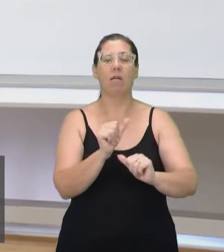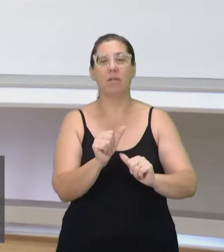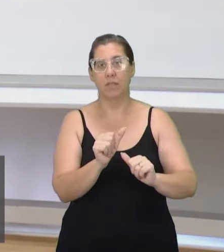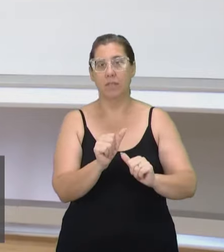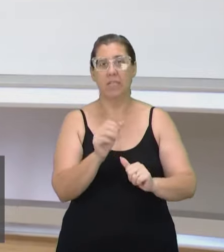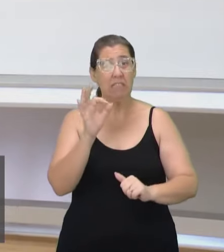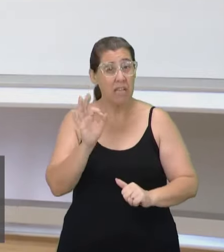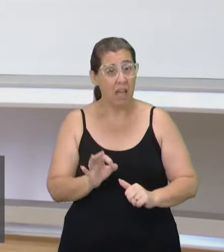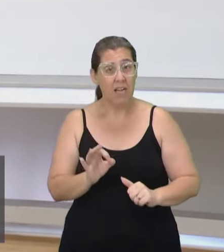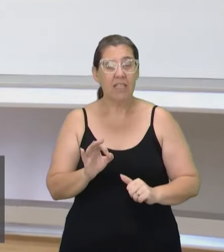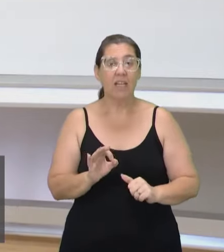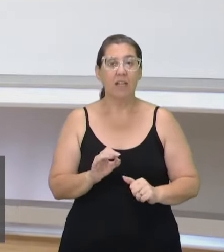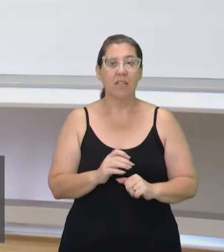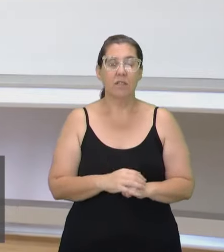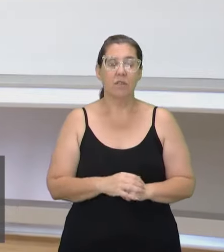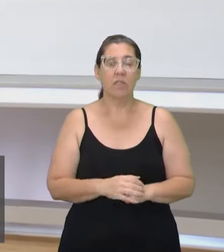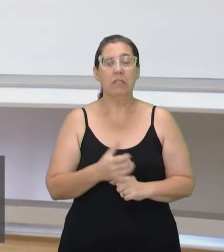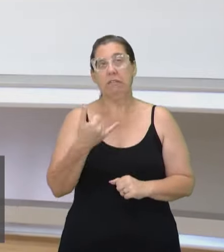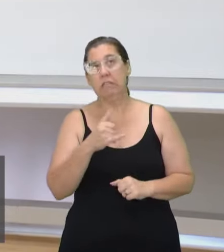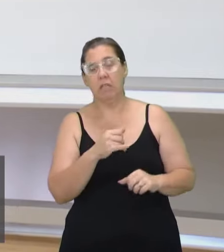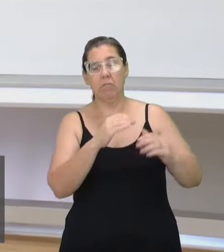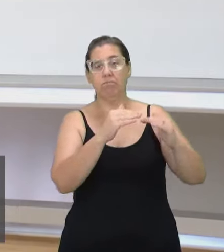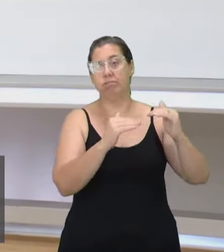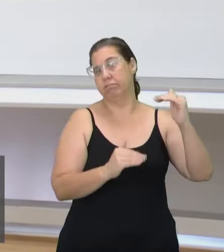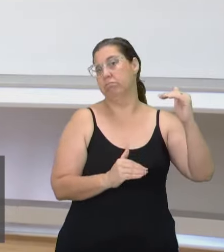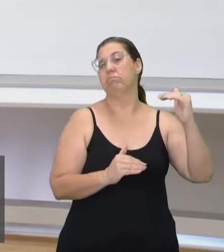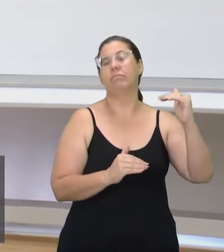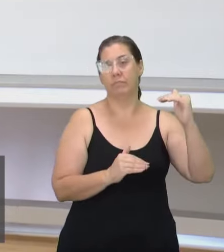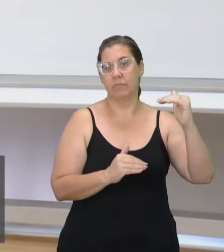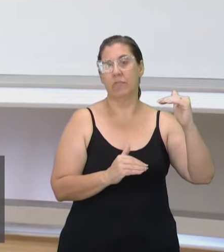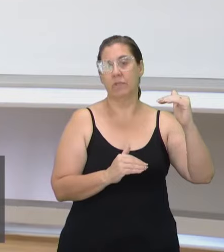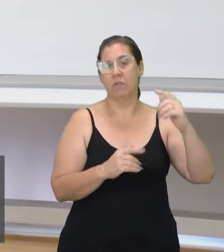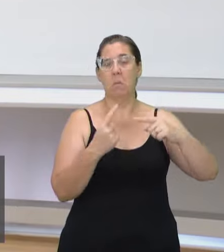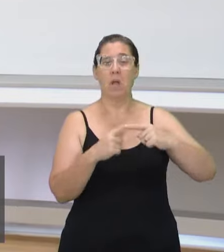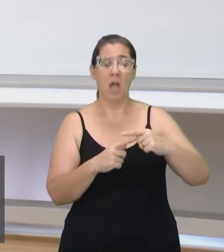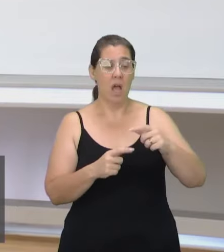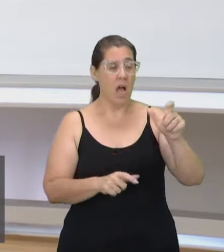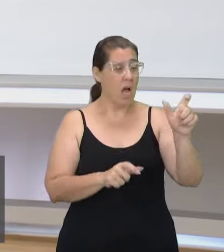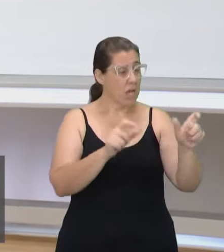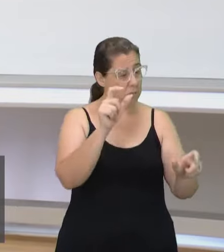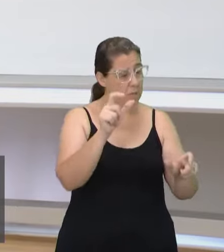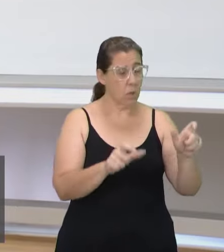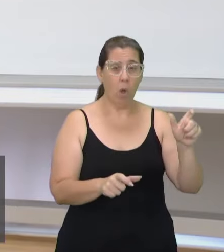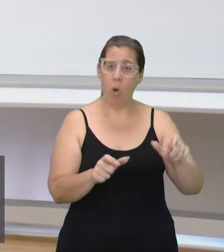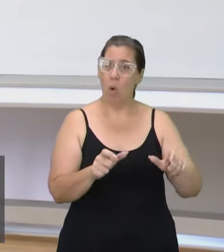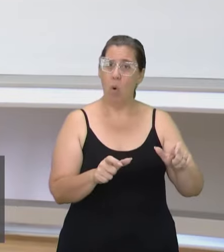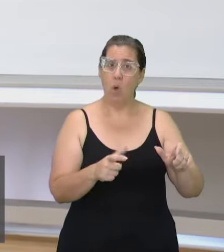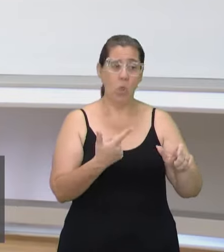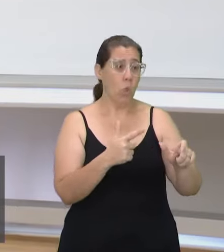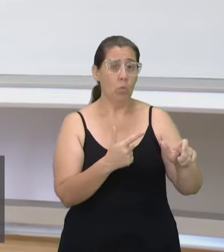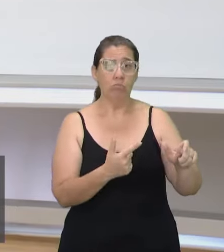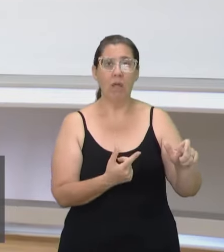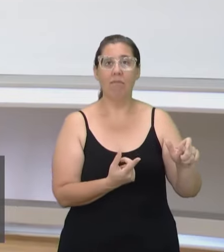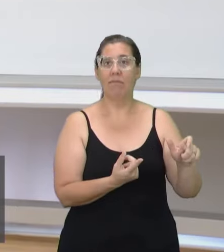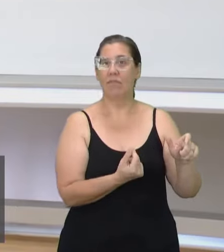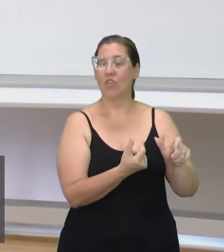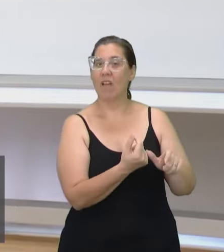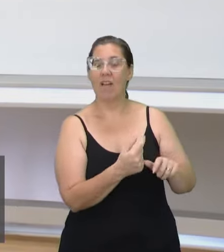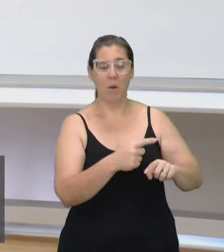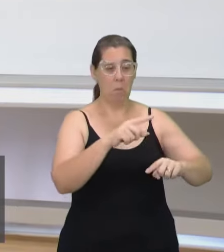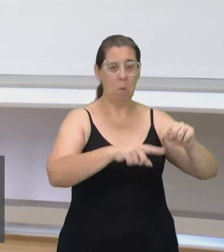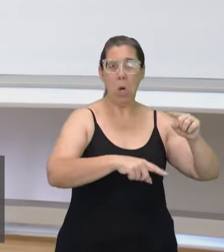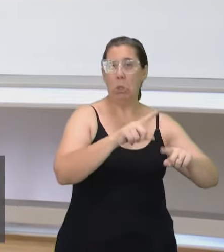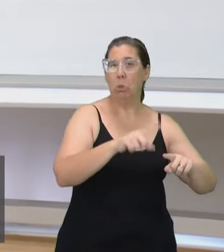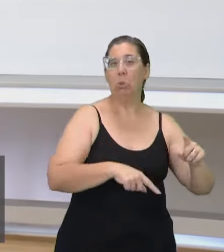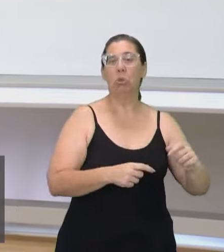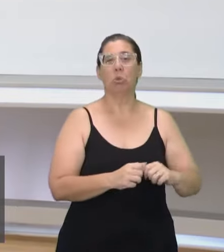efetiva no lugar em que as pessoas são destituídas de recursos materiais, de